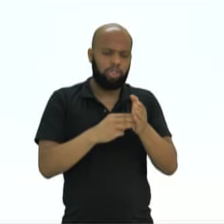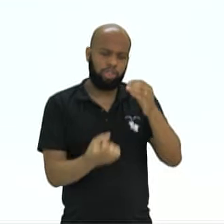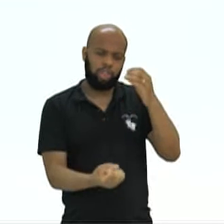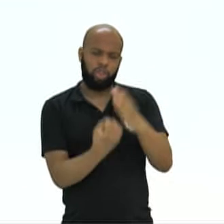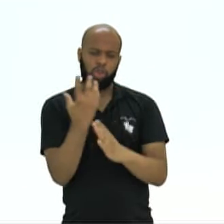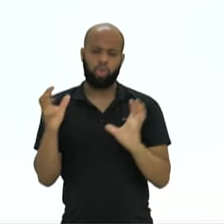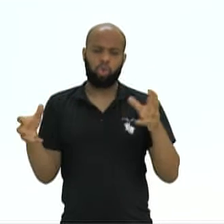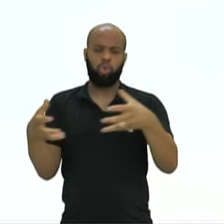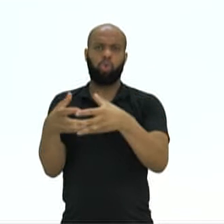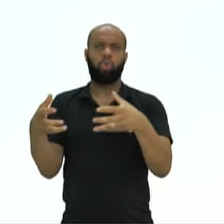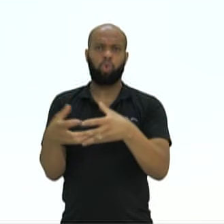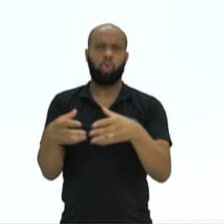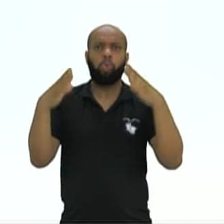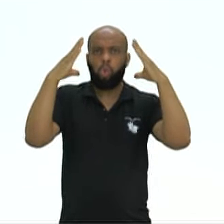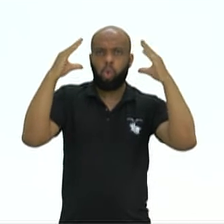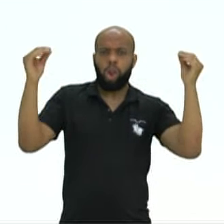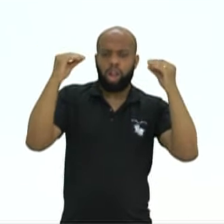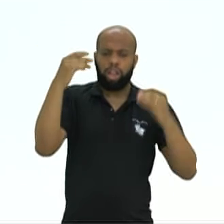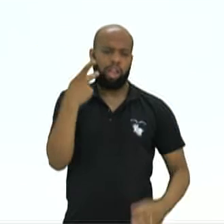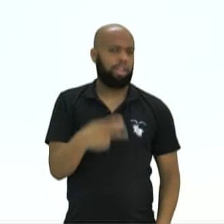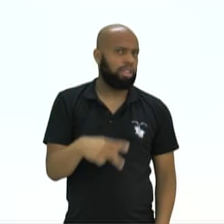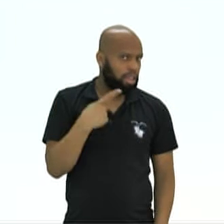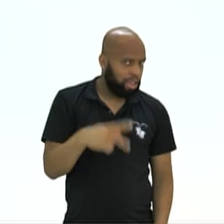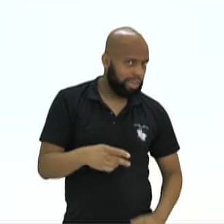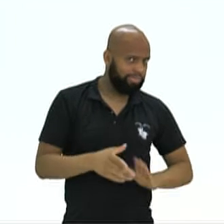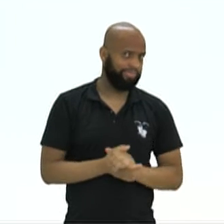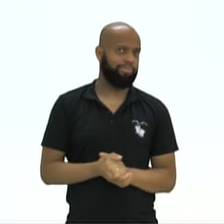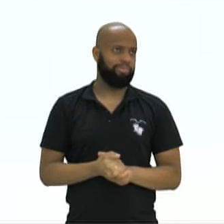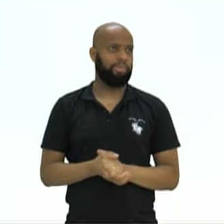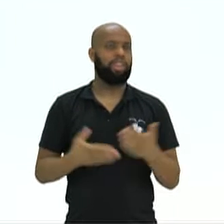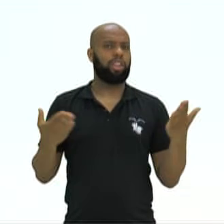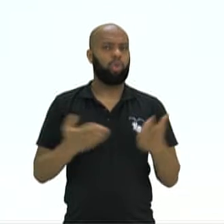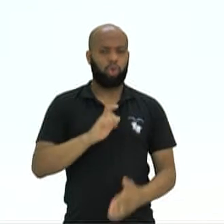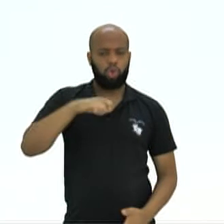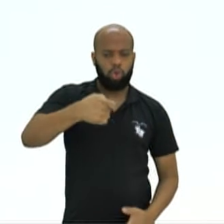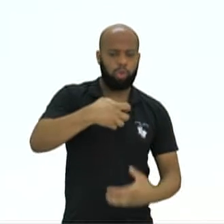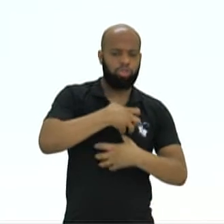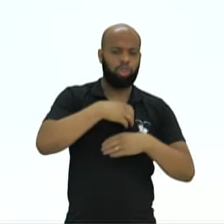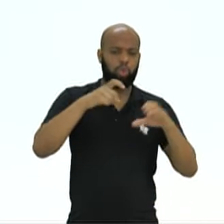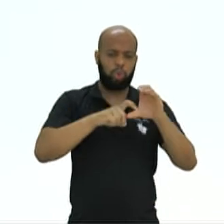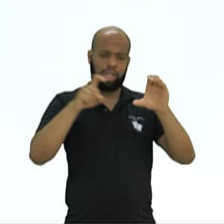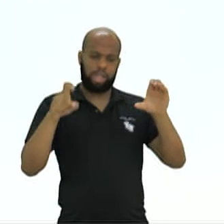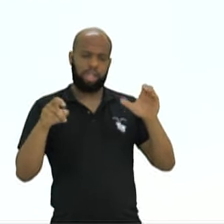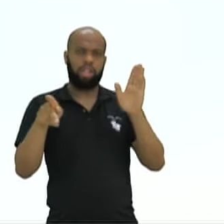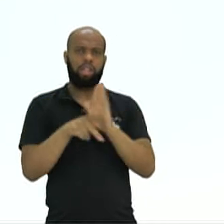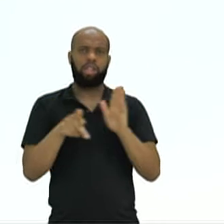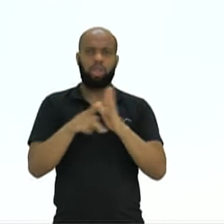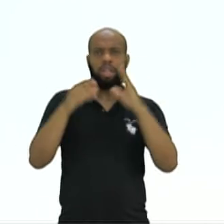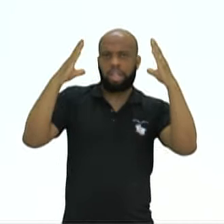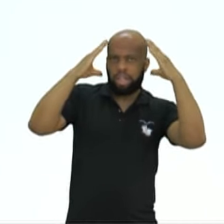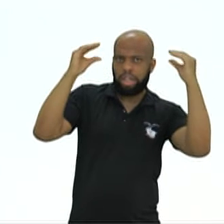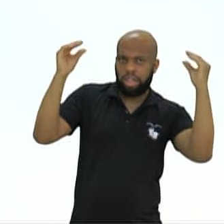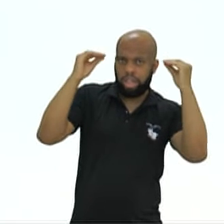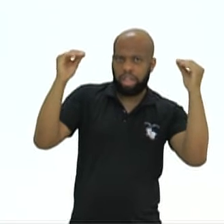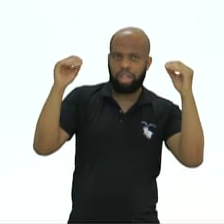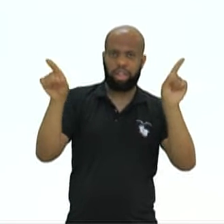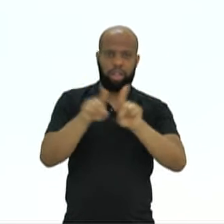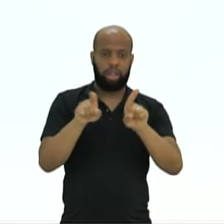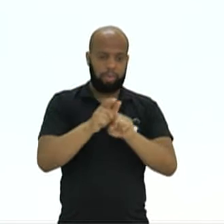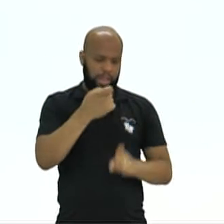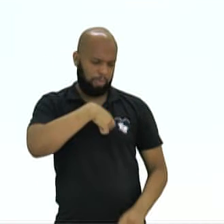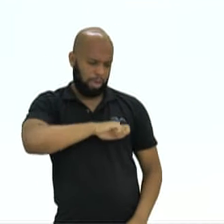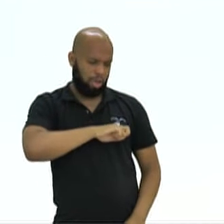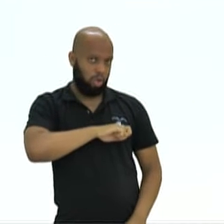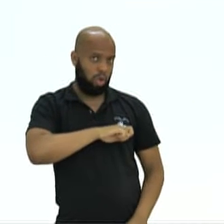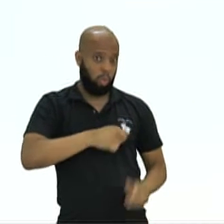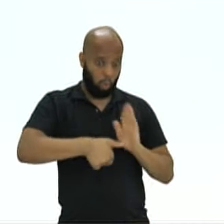Companhia das Índias Ocidentais pelos holandeses? Então pega essa questão da independência holandesa, e os holandeses e os espanhóis,